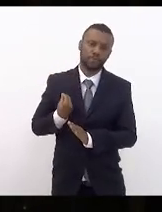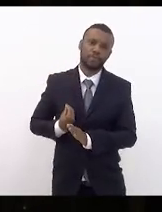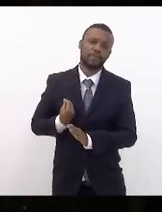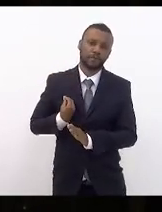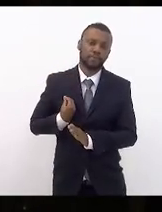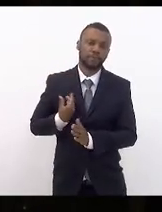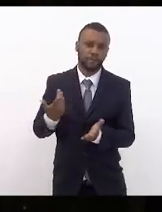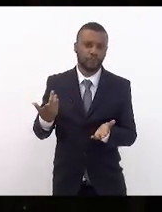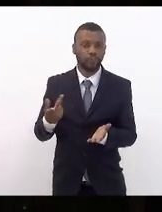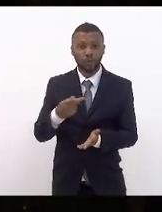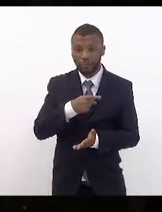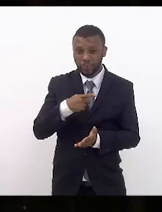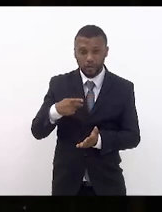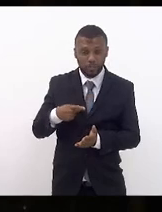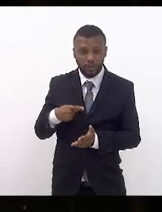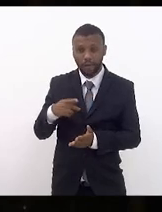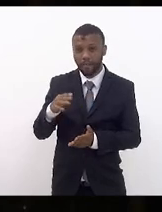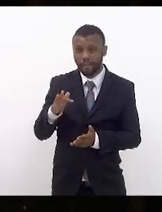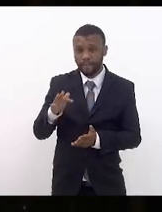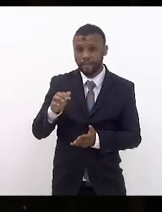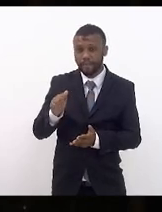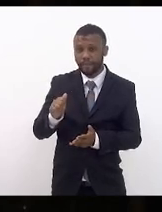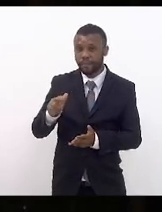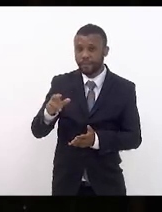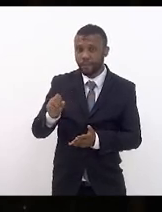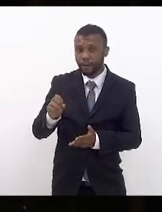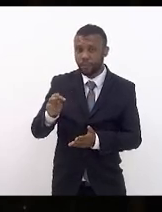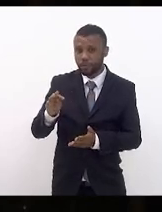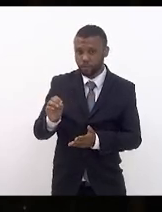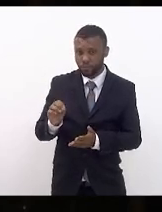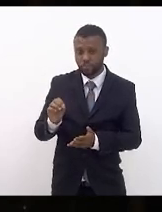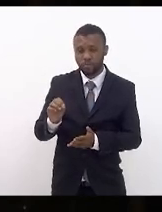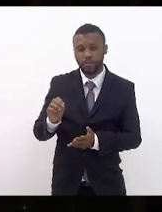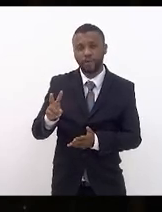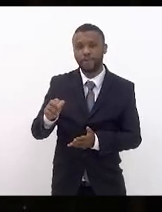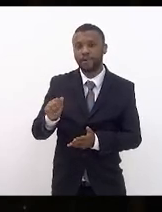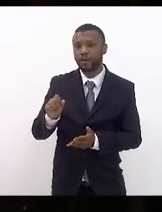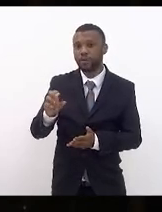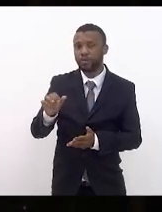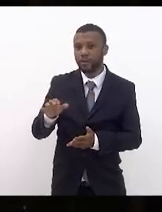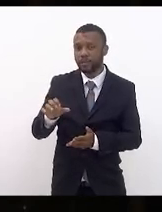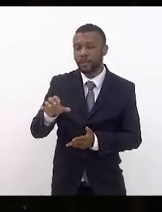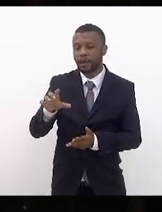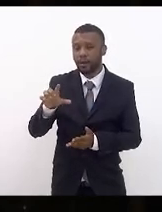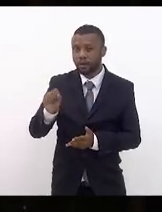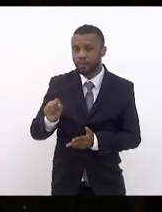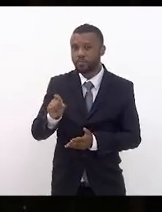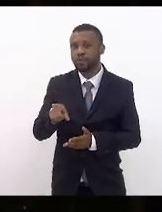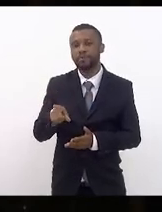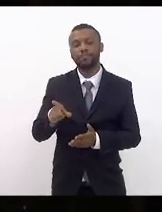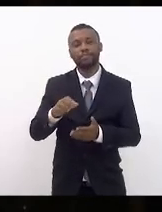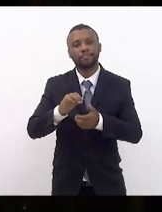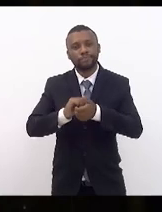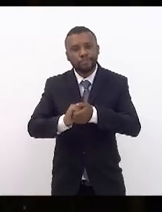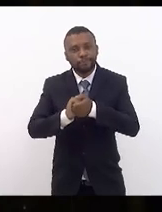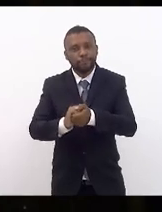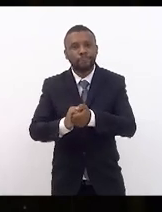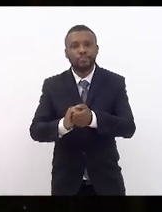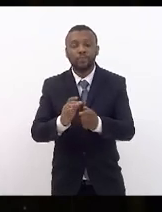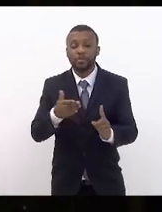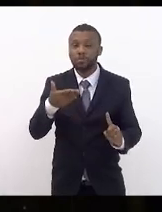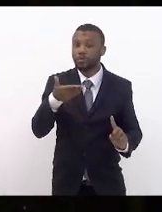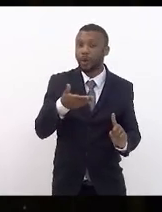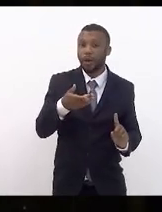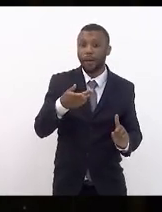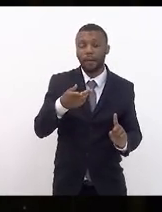digo como o pastor Fausto Vasconcelos costumava saudar as assembleias: para o pastor,